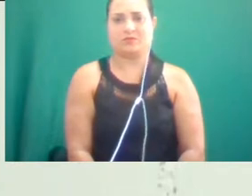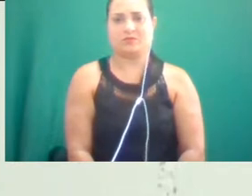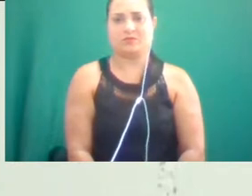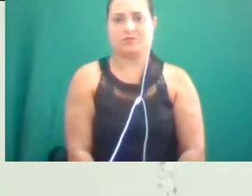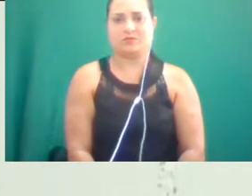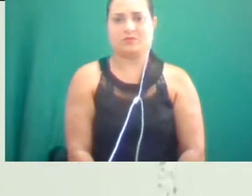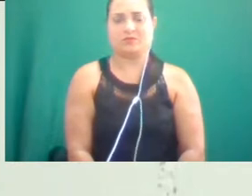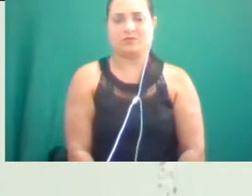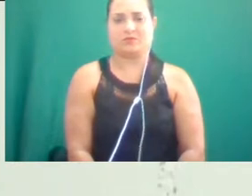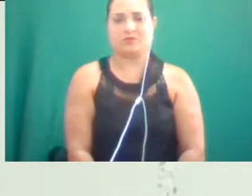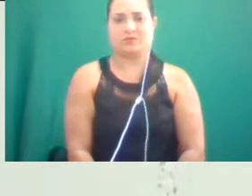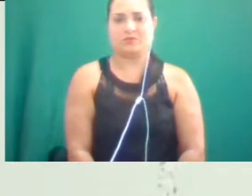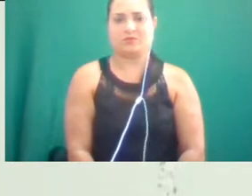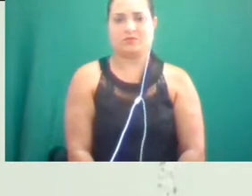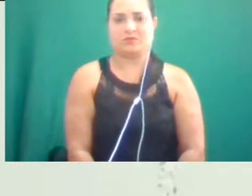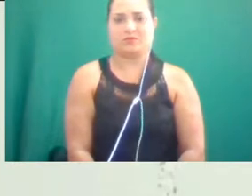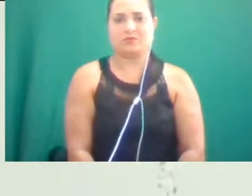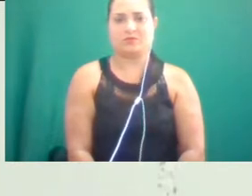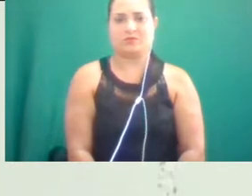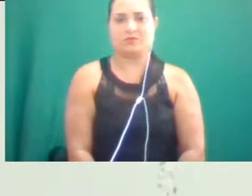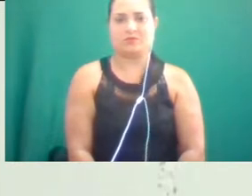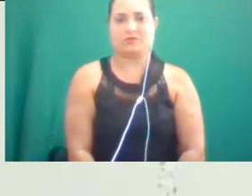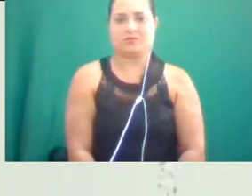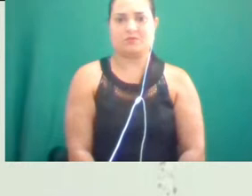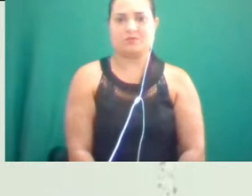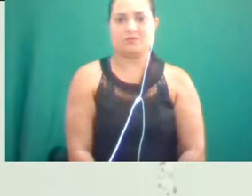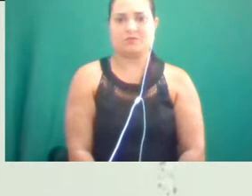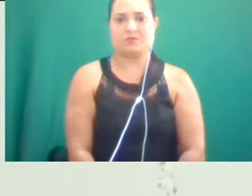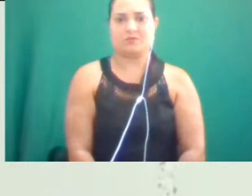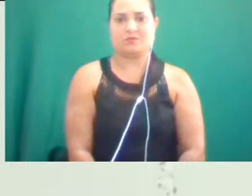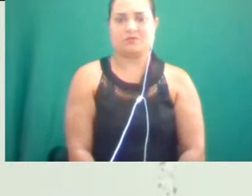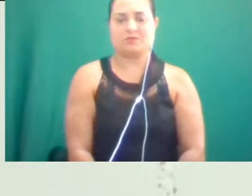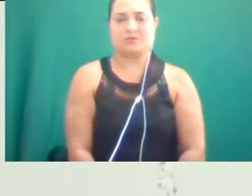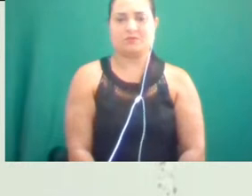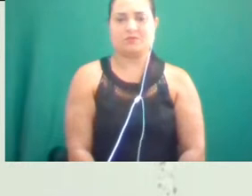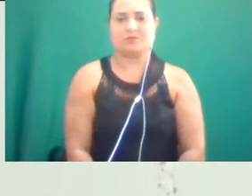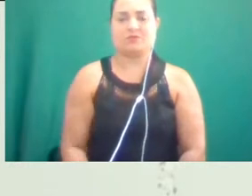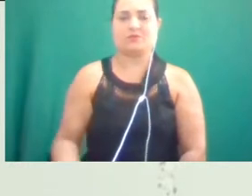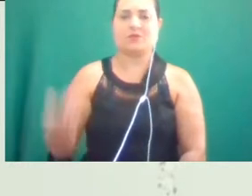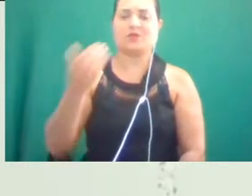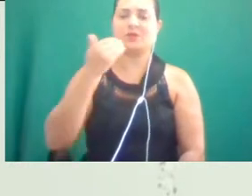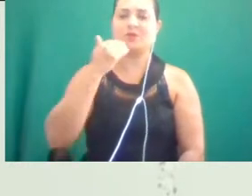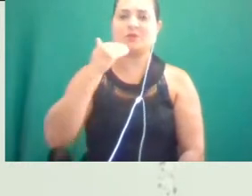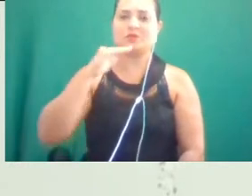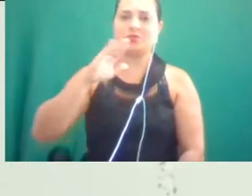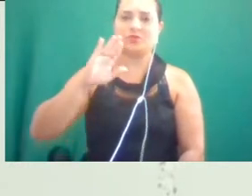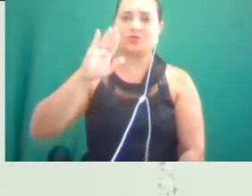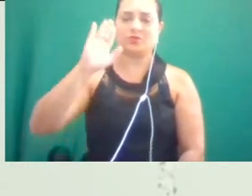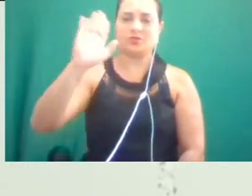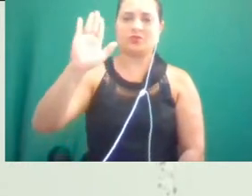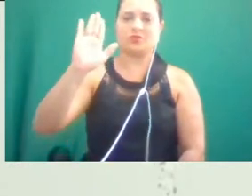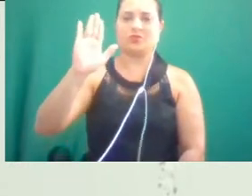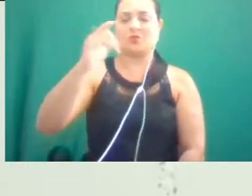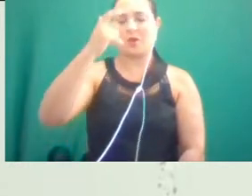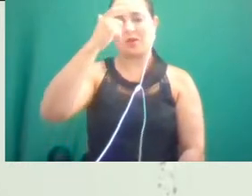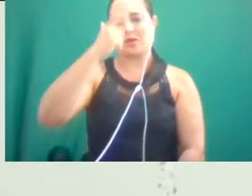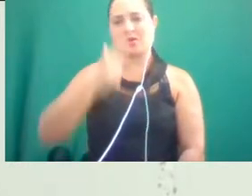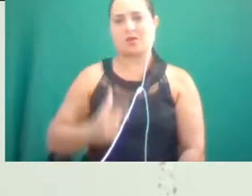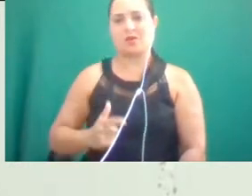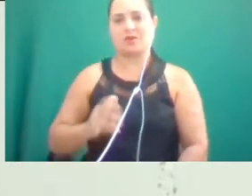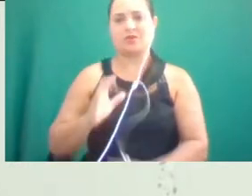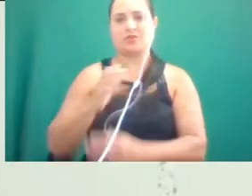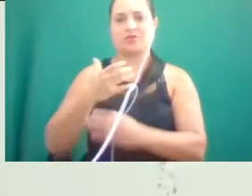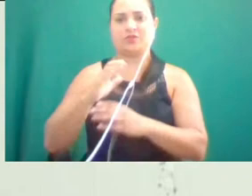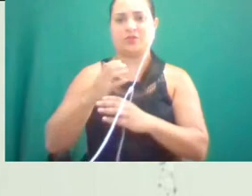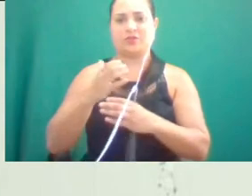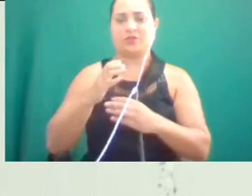sustentável, além de colocar todo o meu conhecimento científico a serviço do conforto e do desenvolvimento da